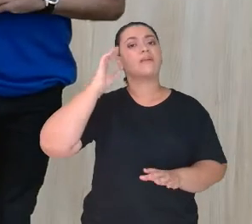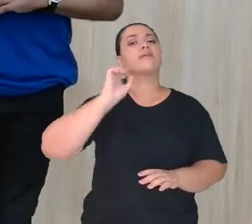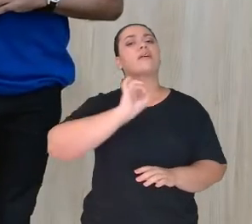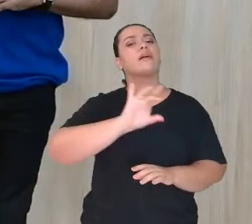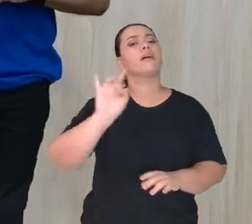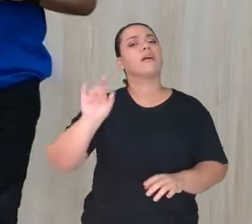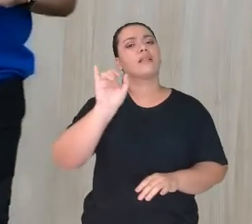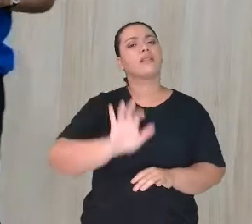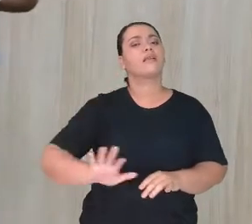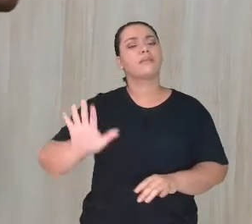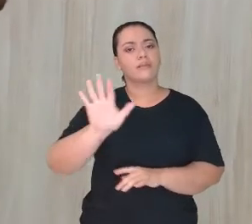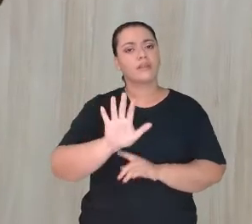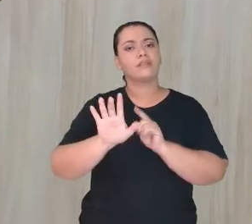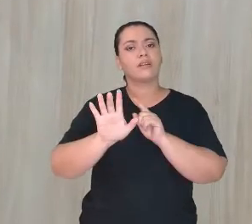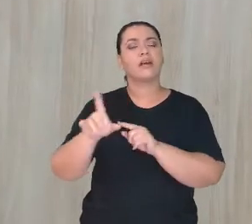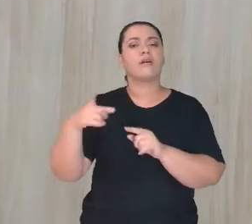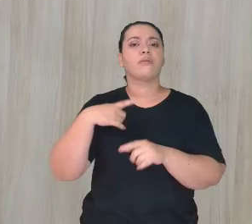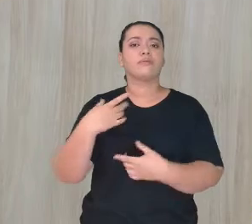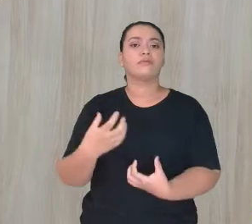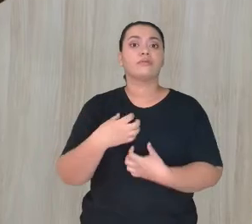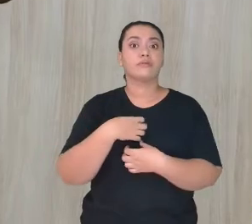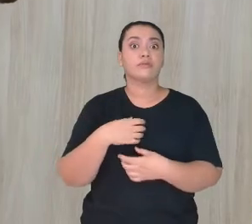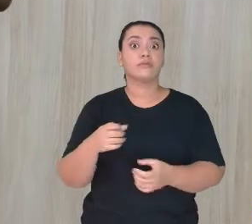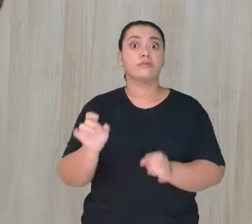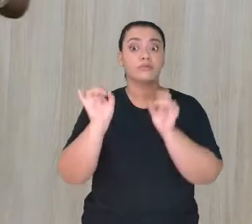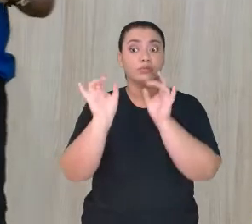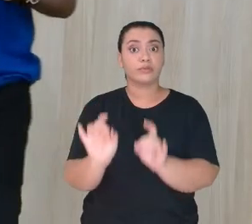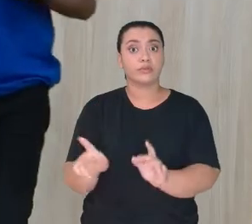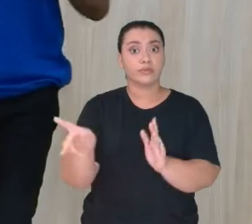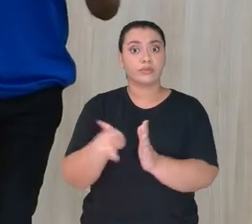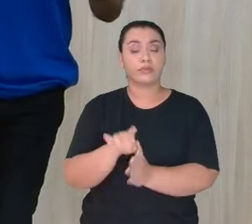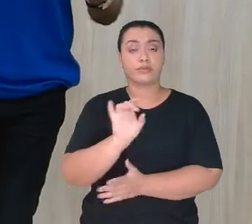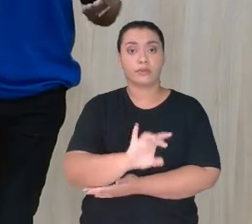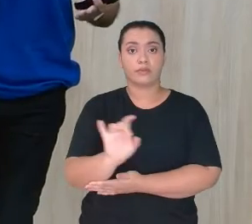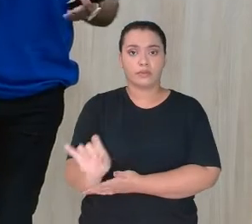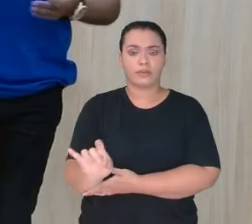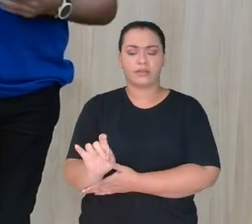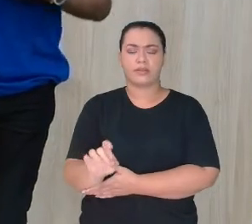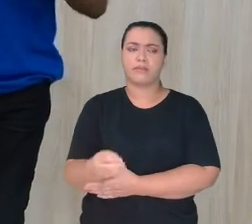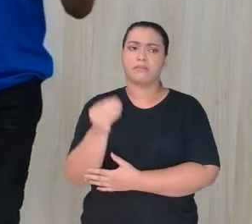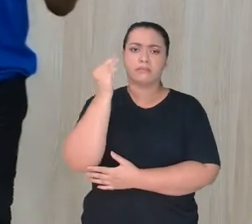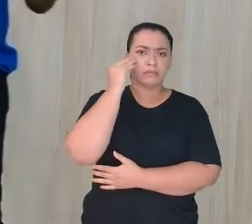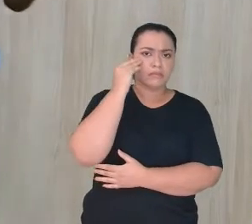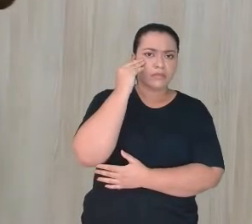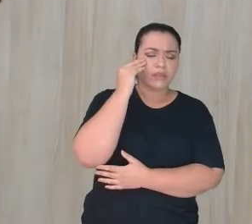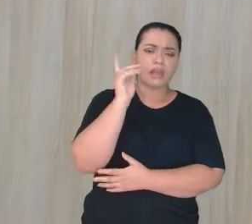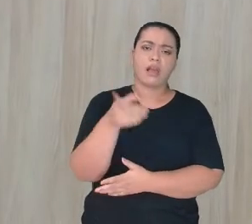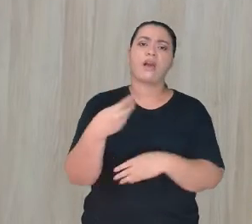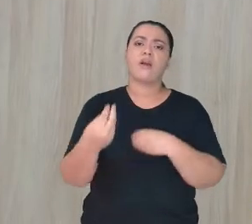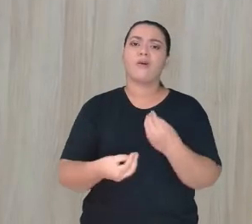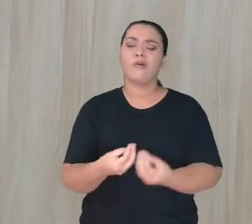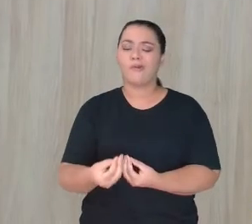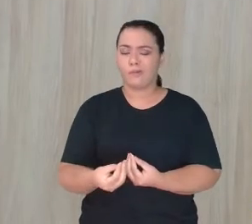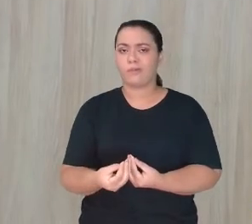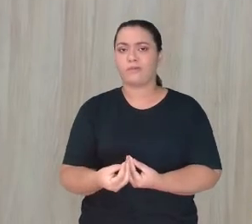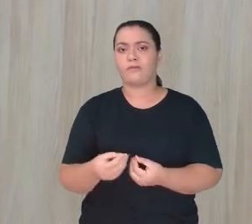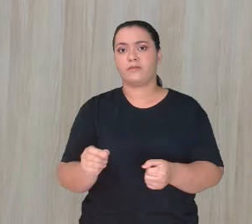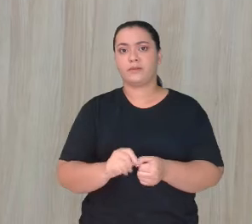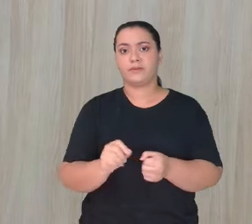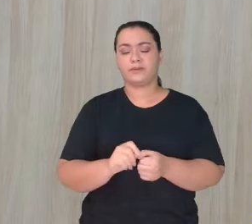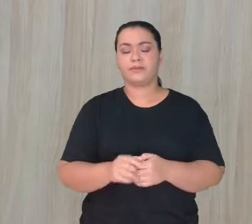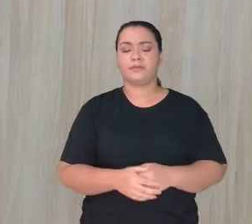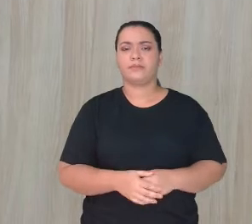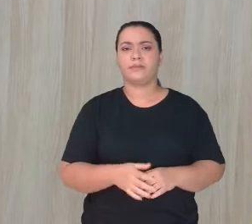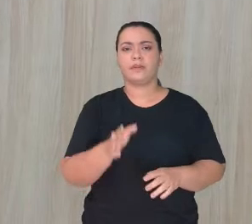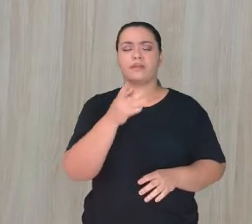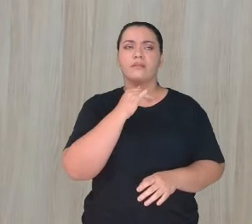fórmula específica para cada um. E aí a gente vai ver se cada elemento vai desenvolver direitinho aí cada questão. Quando a gente fala